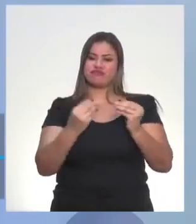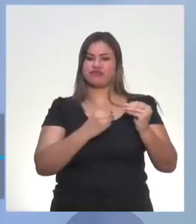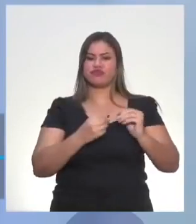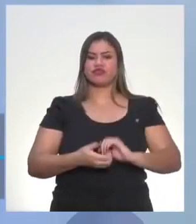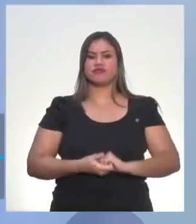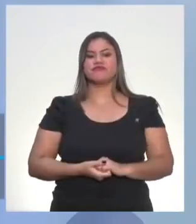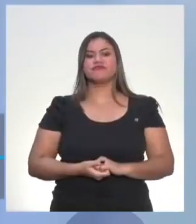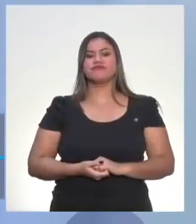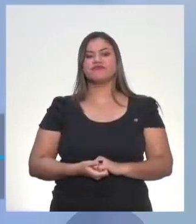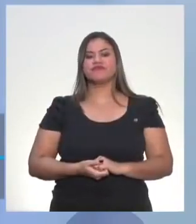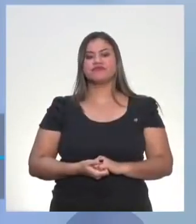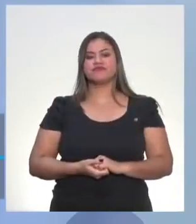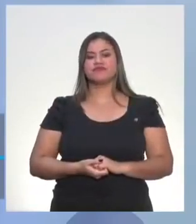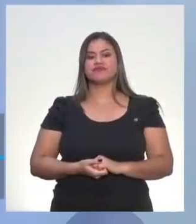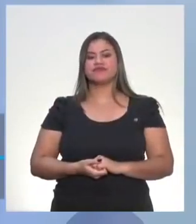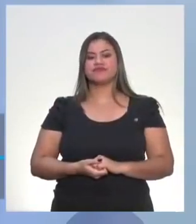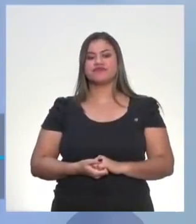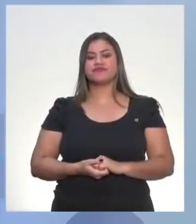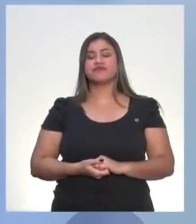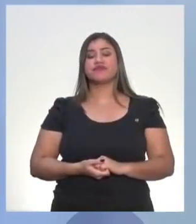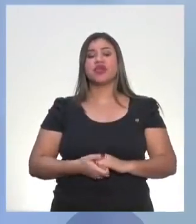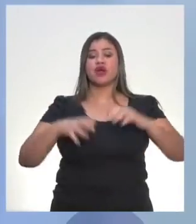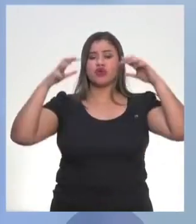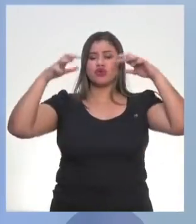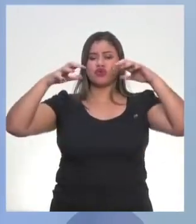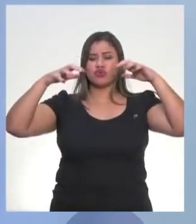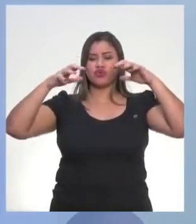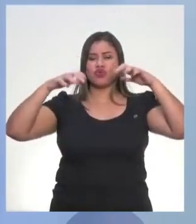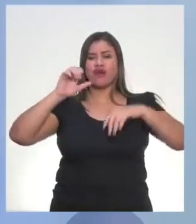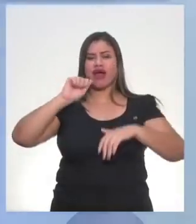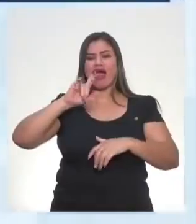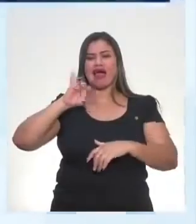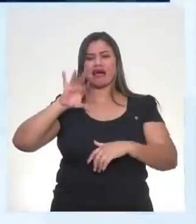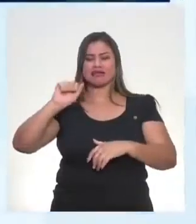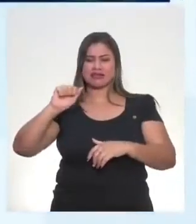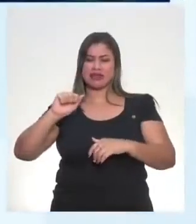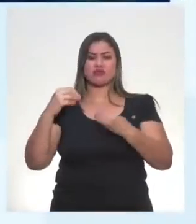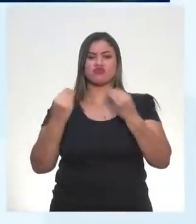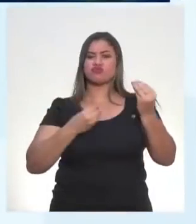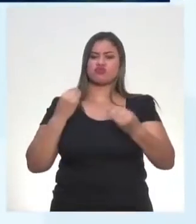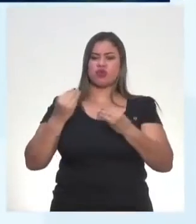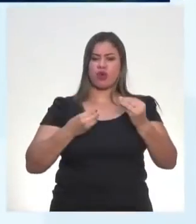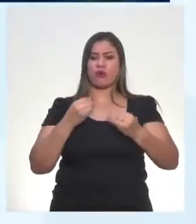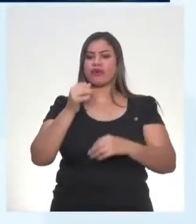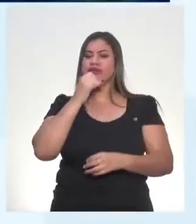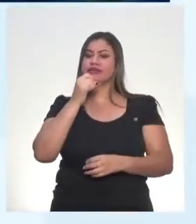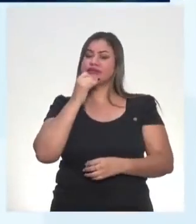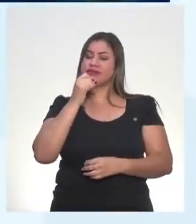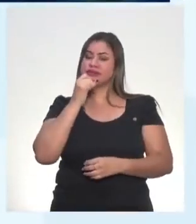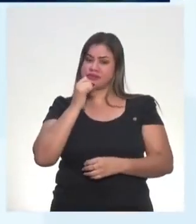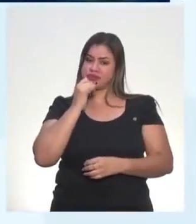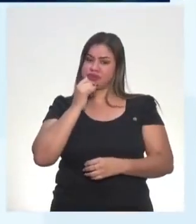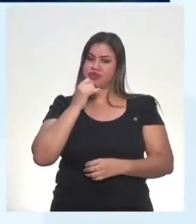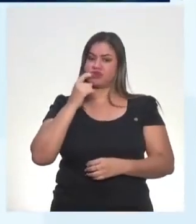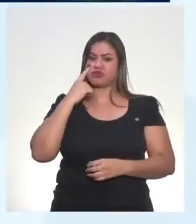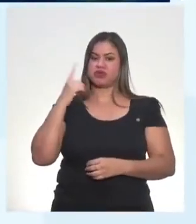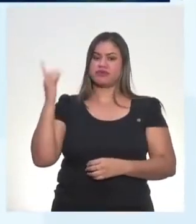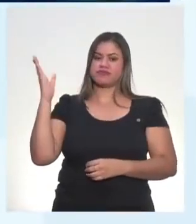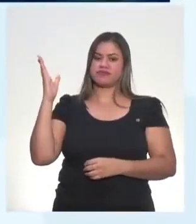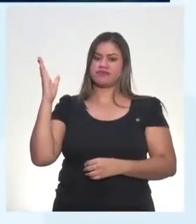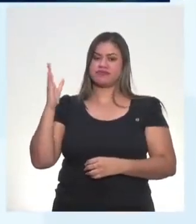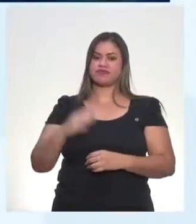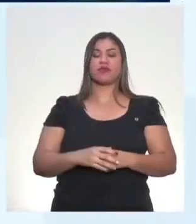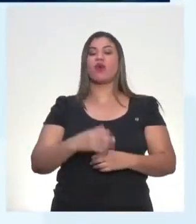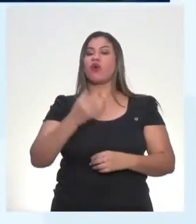Como ocorre a chuva ácida? Aí a gente tem exemplos da interação